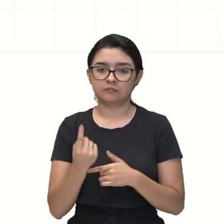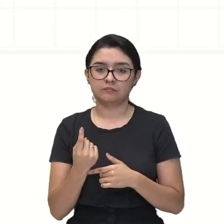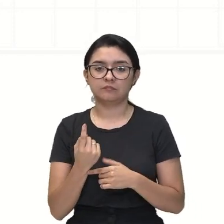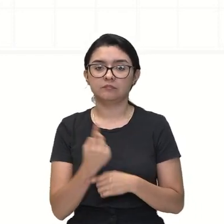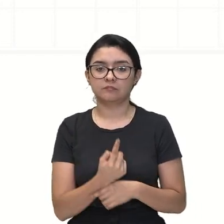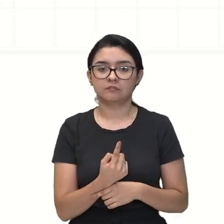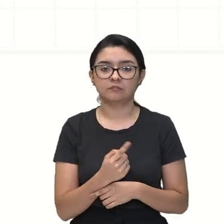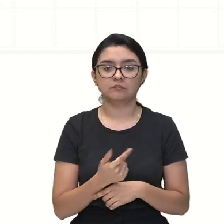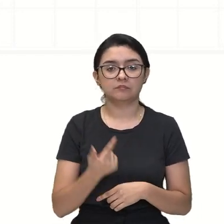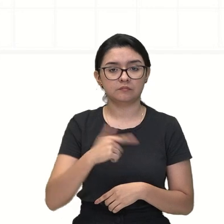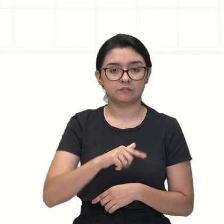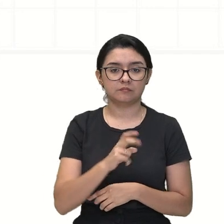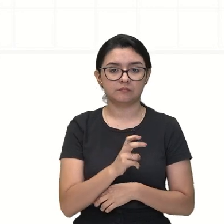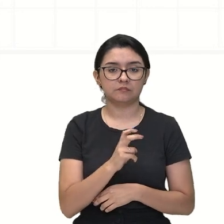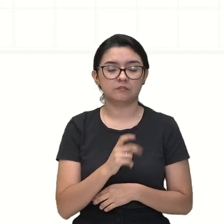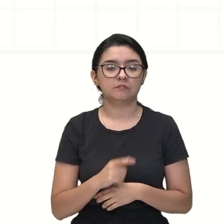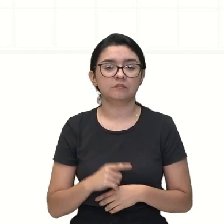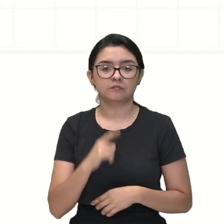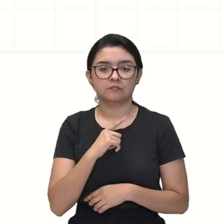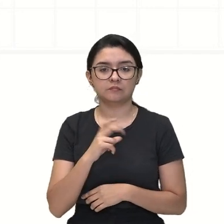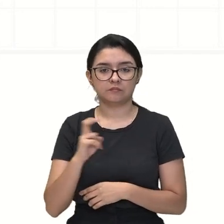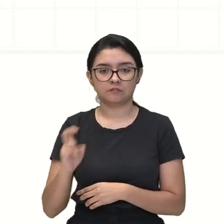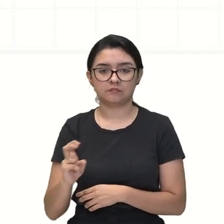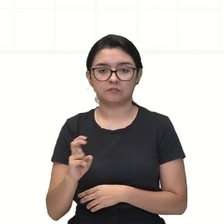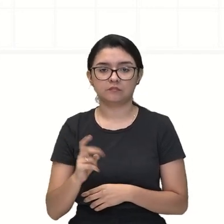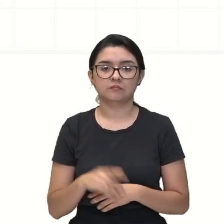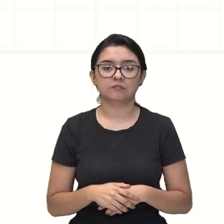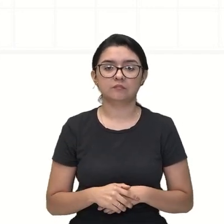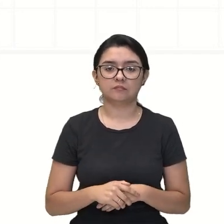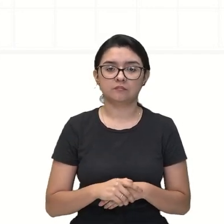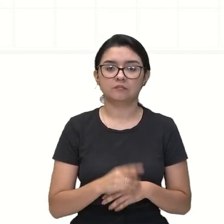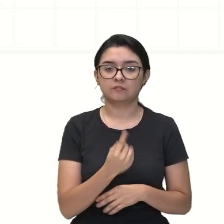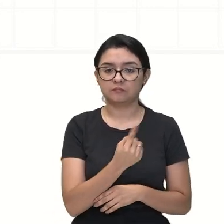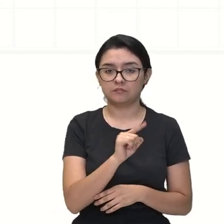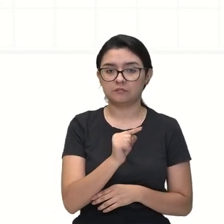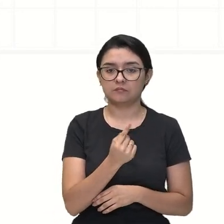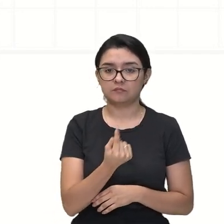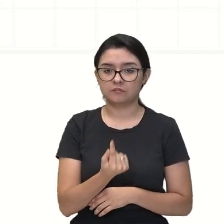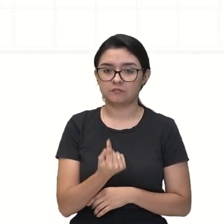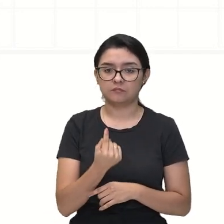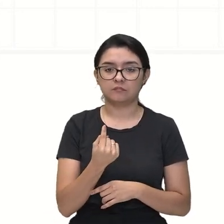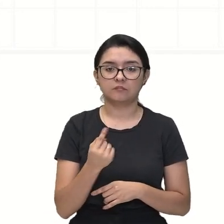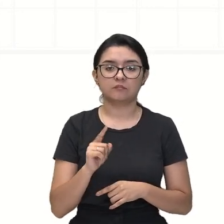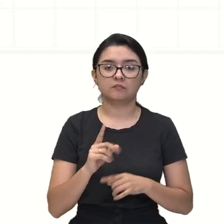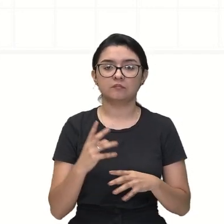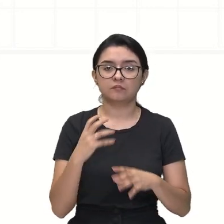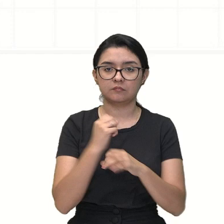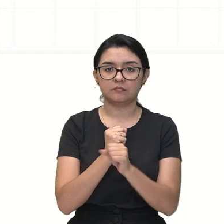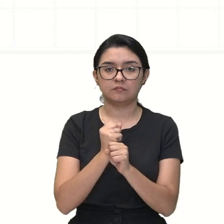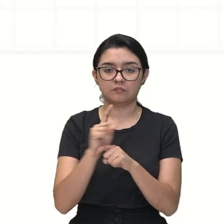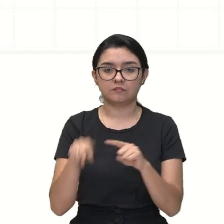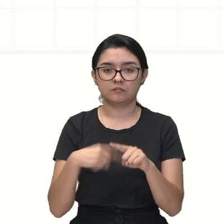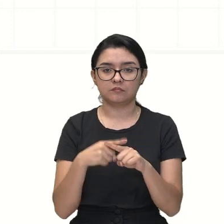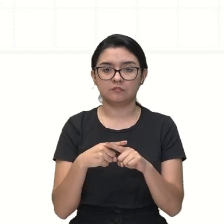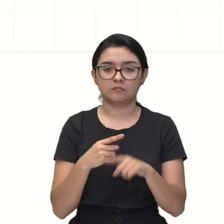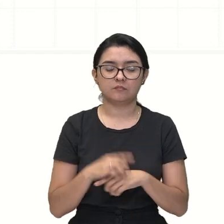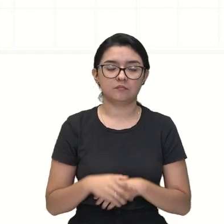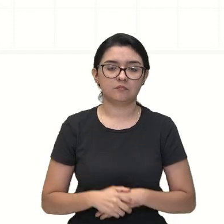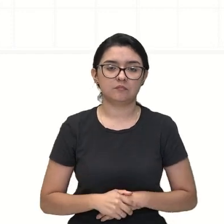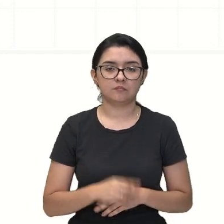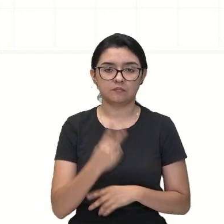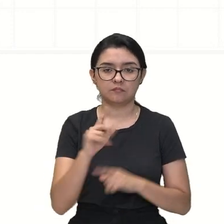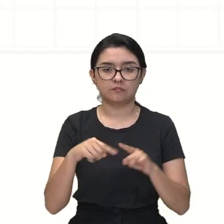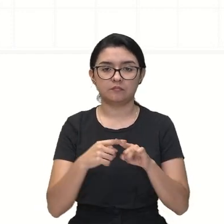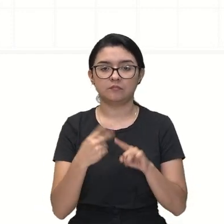5. E aí eu vou ter 5, aqui vai dar 1, né, aqui vai dar 1. Multiplicamos aqui os fatores primos, 2 vezes